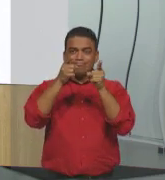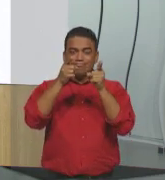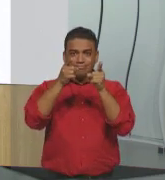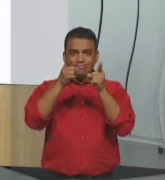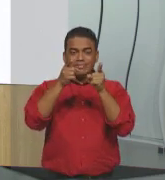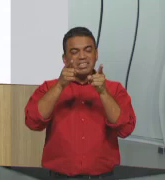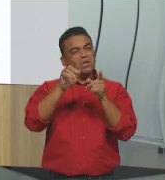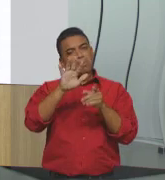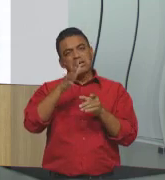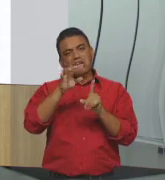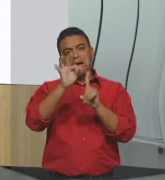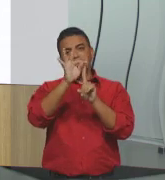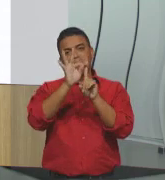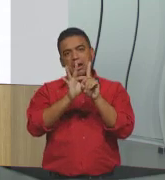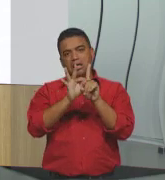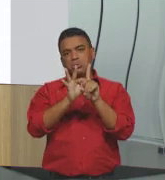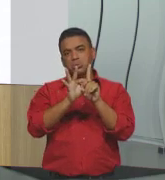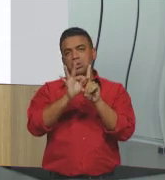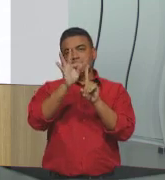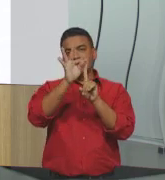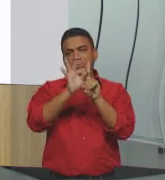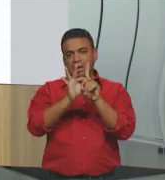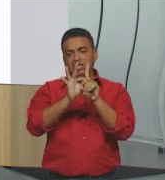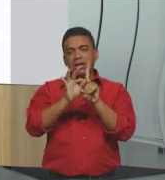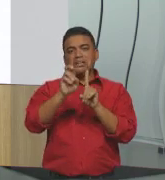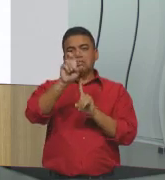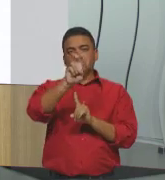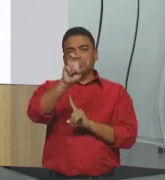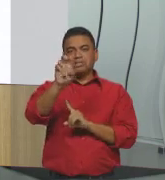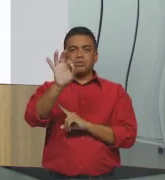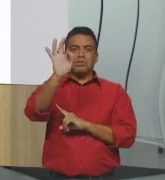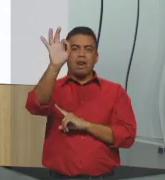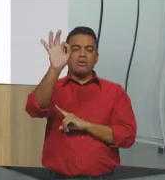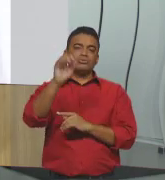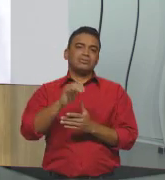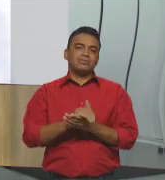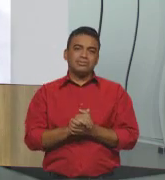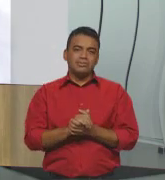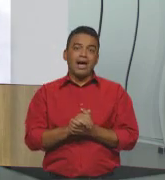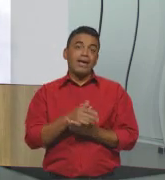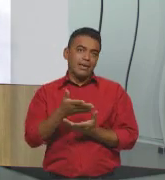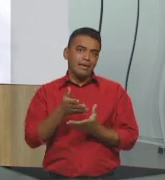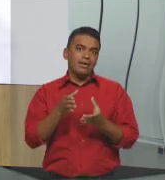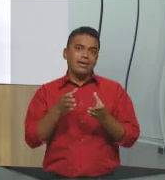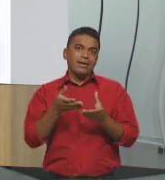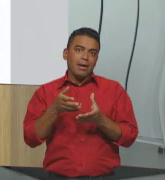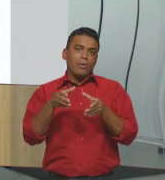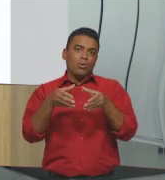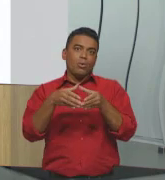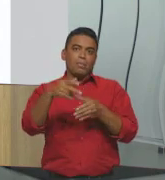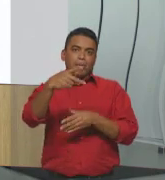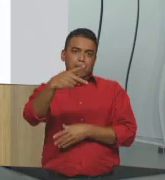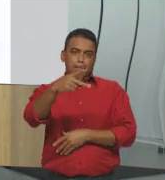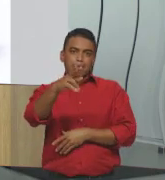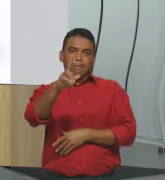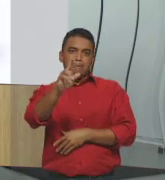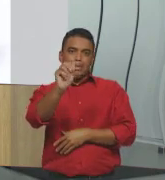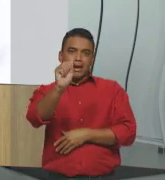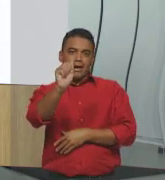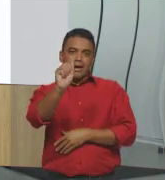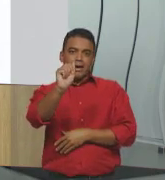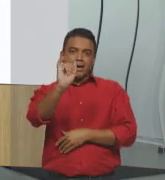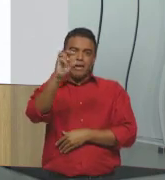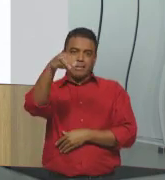para 55 graus, onde esses primers eles vão ser capazes de se ligar. Como já é uma